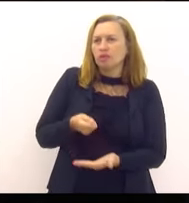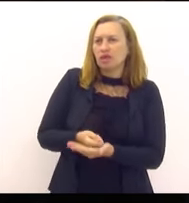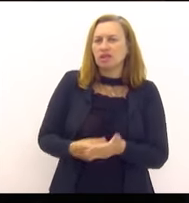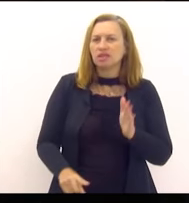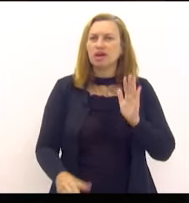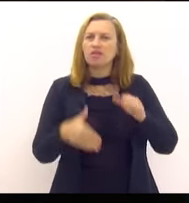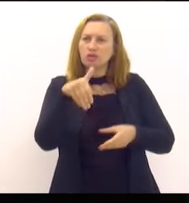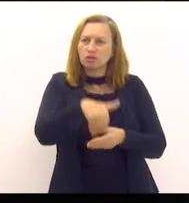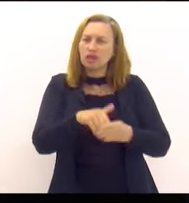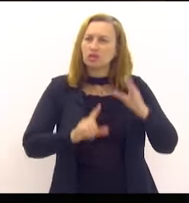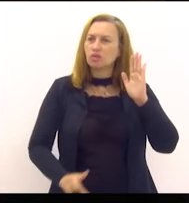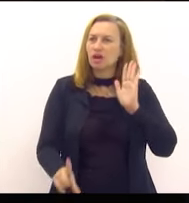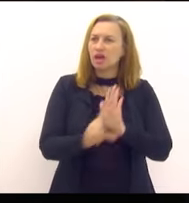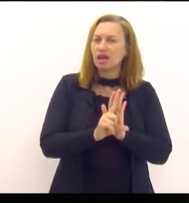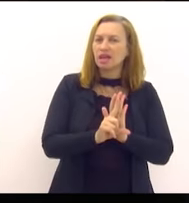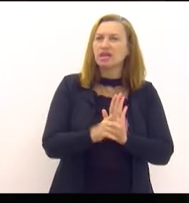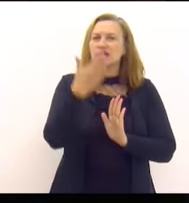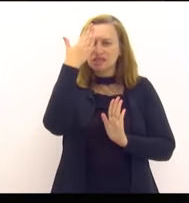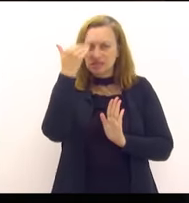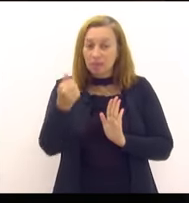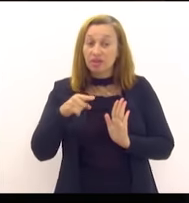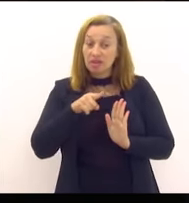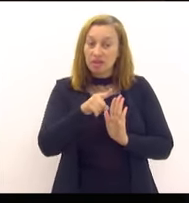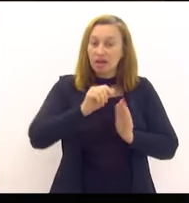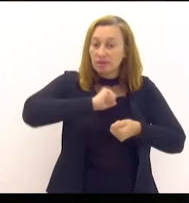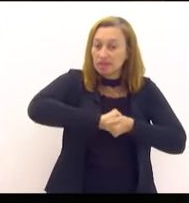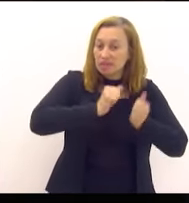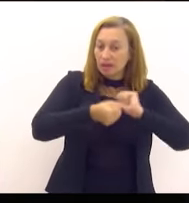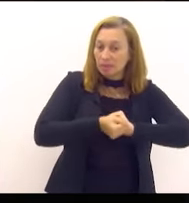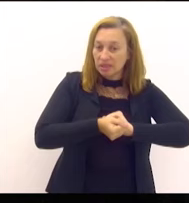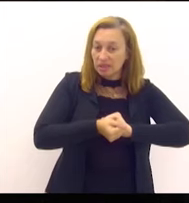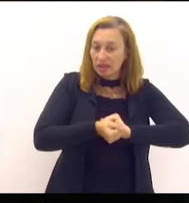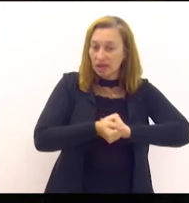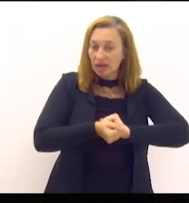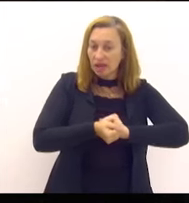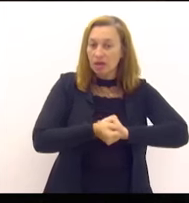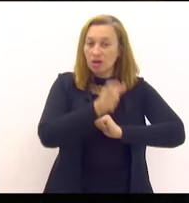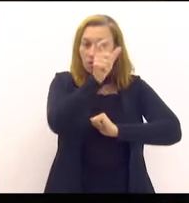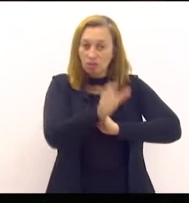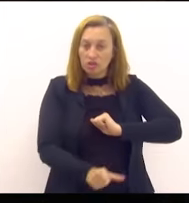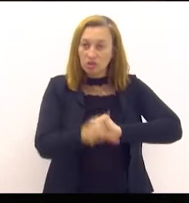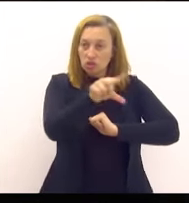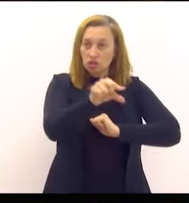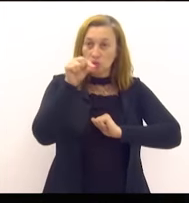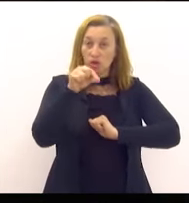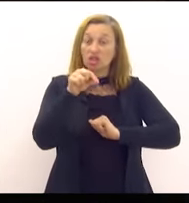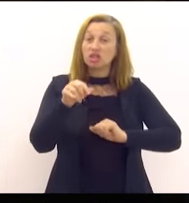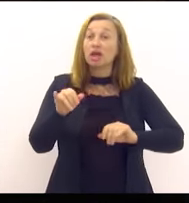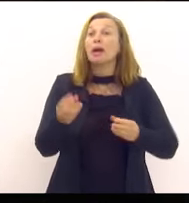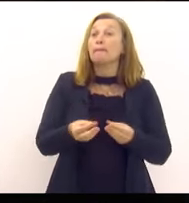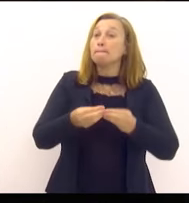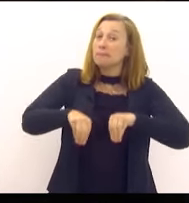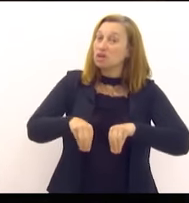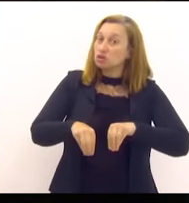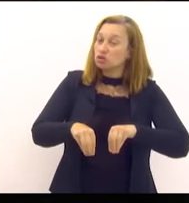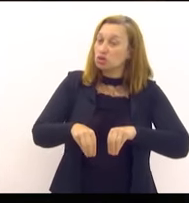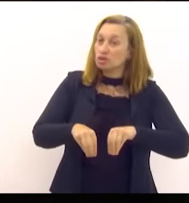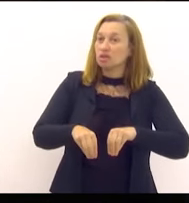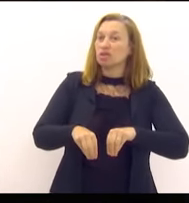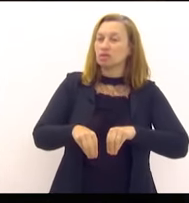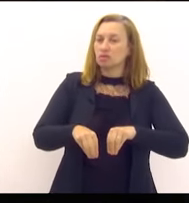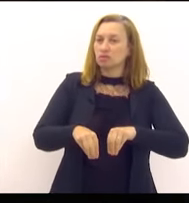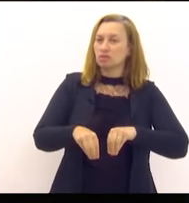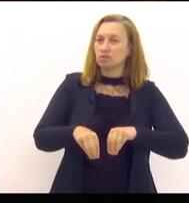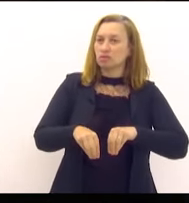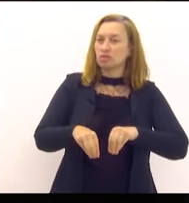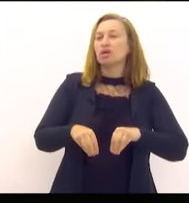lei, sabendo que ela serve para se adequar à nomeação de alguém, a gente está ferindo o princípio da impessoalidade que tem que